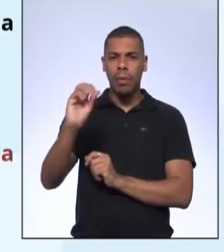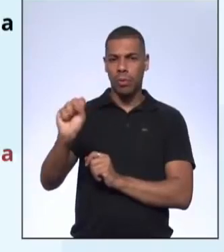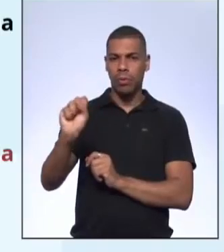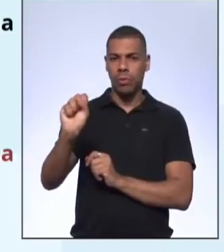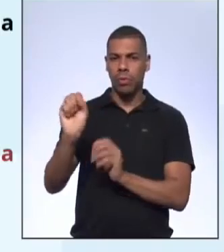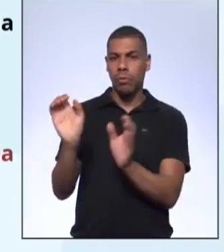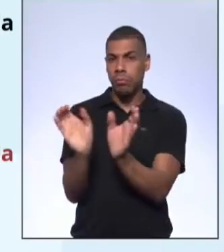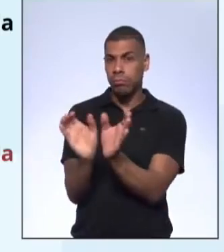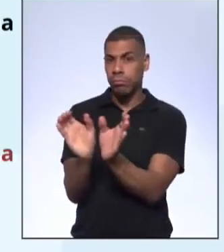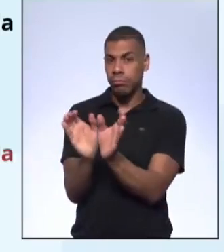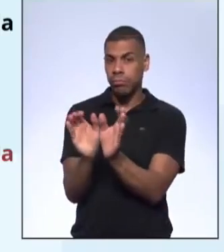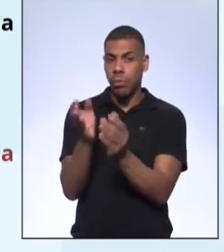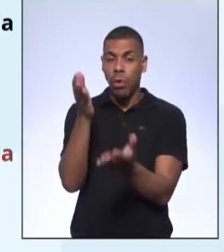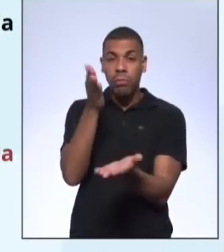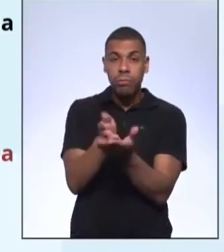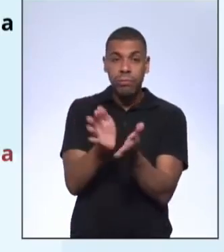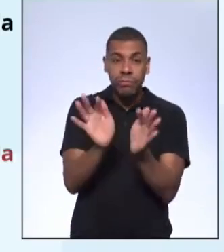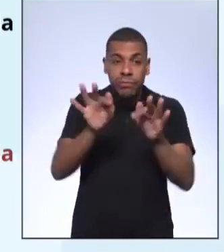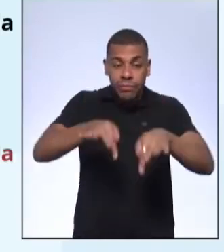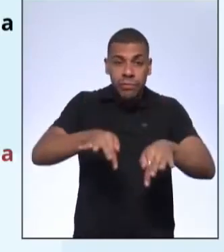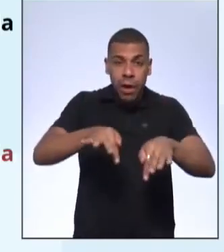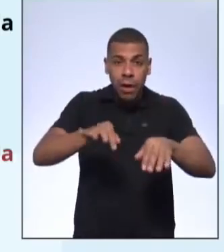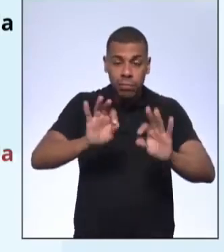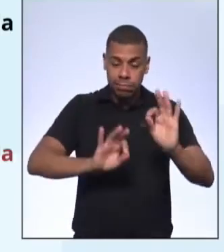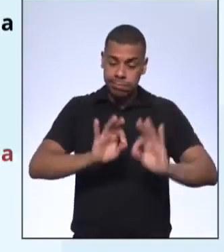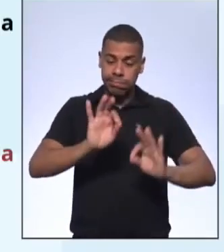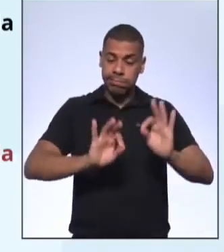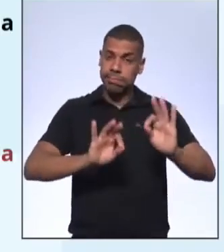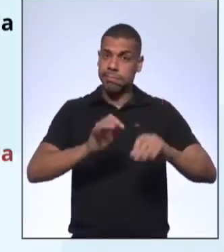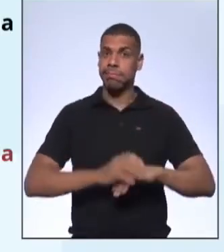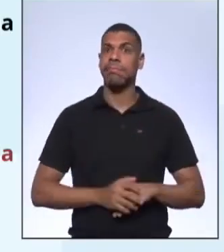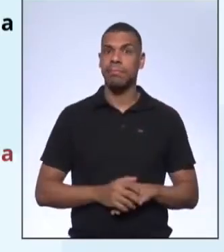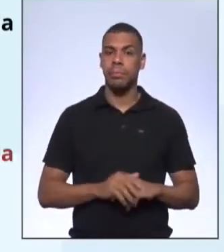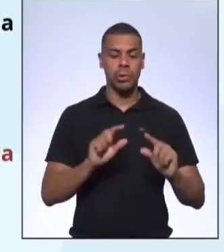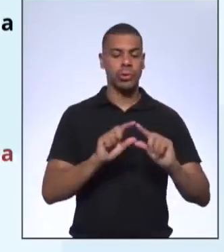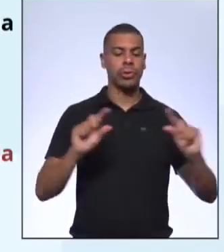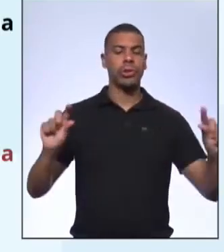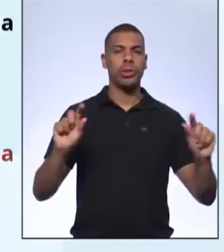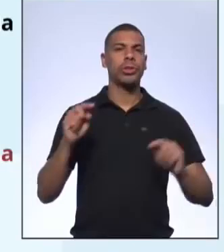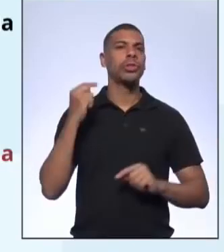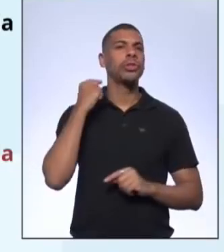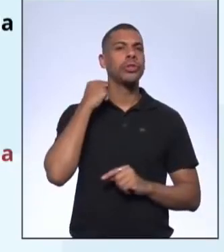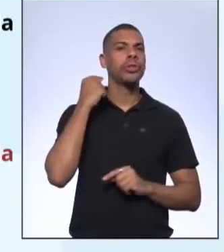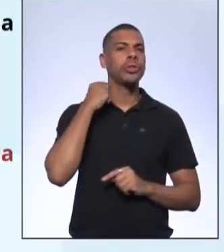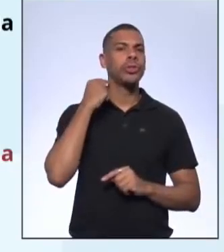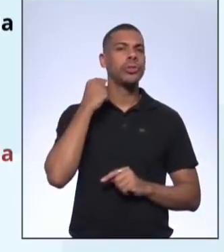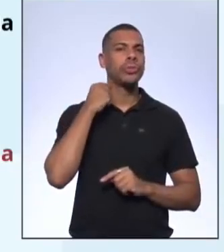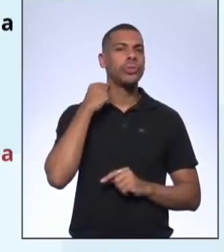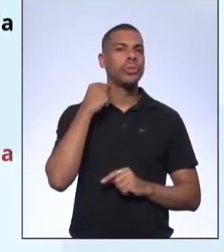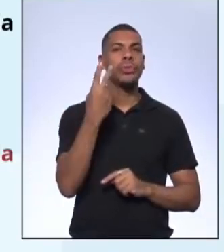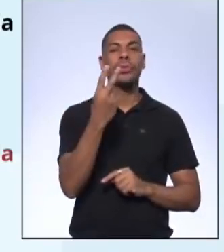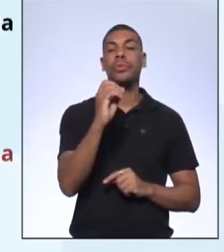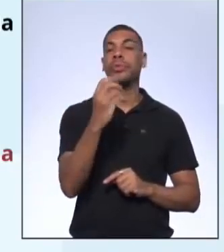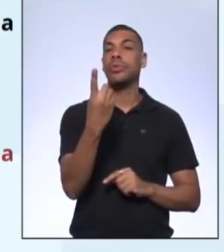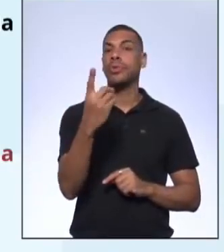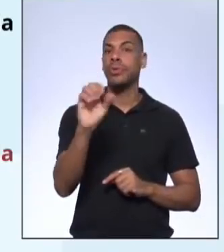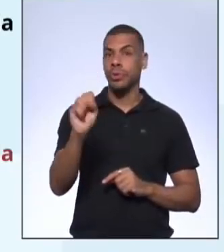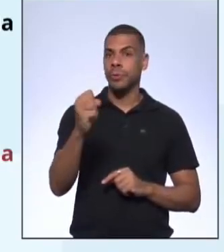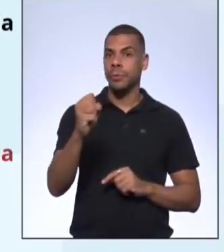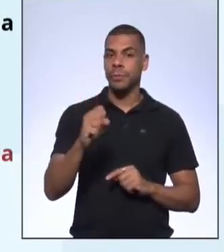anunciam fim da organização. Ela é uma manchete de maio de 2018. Terceira